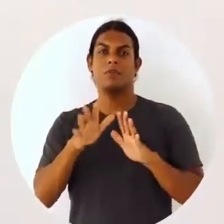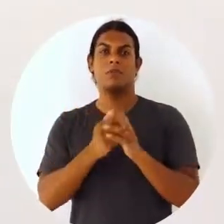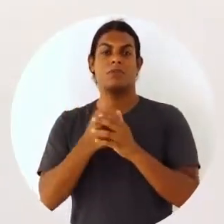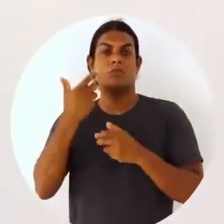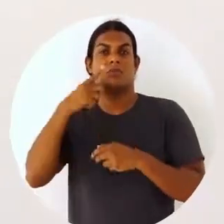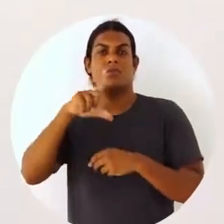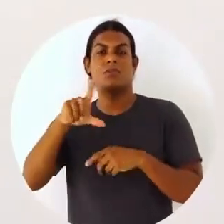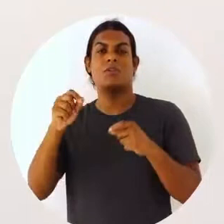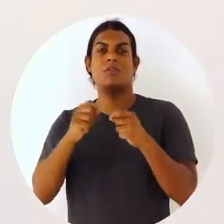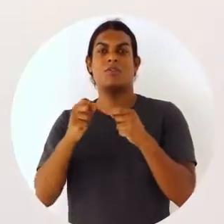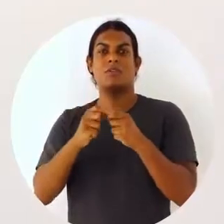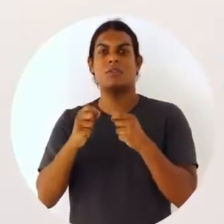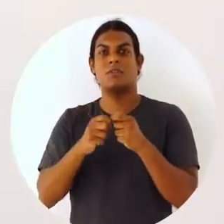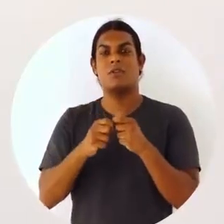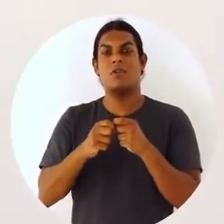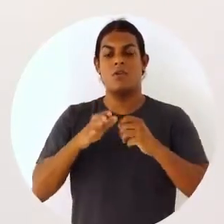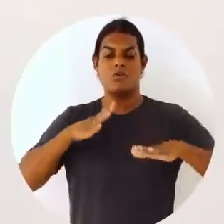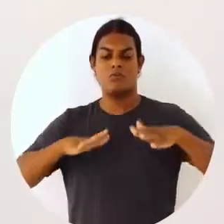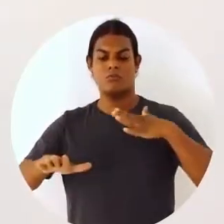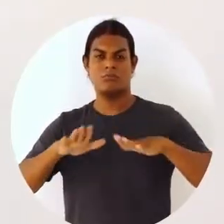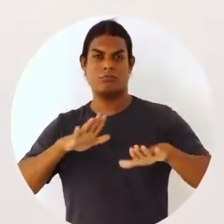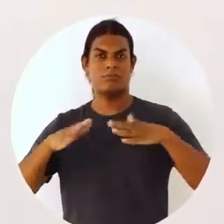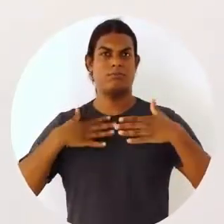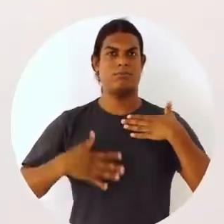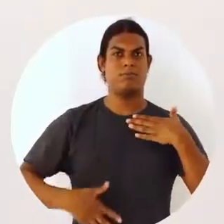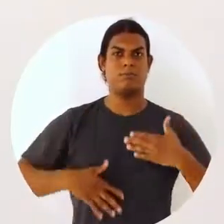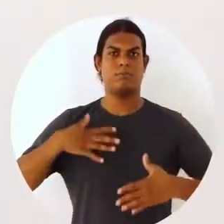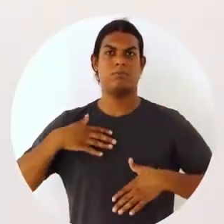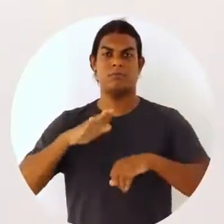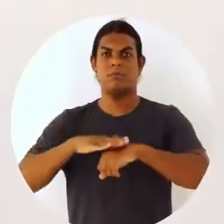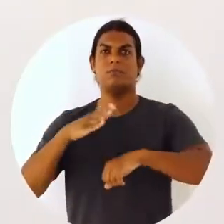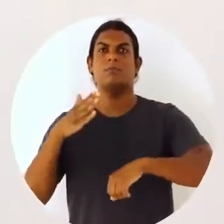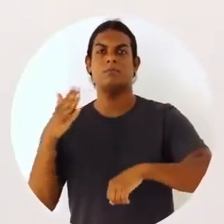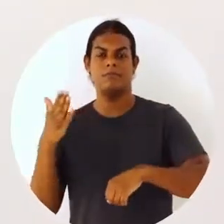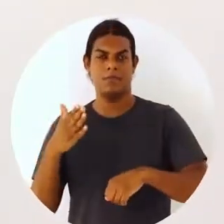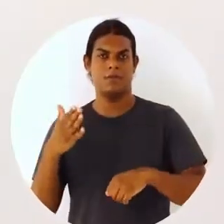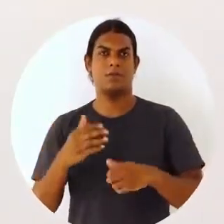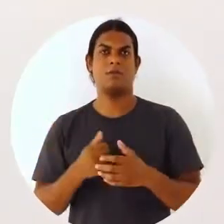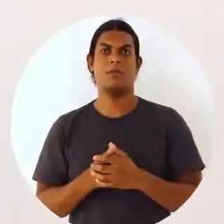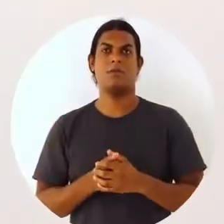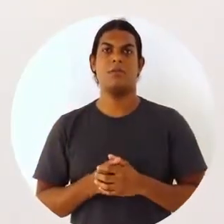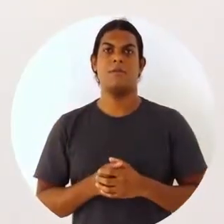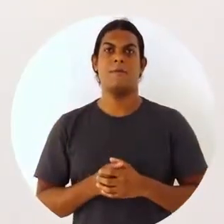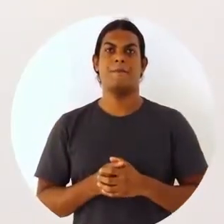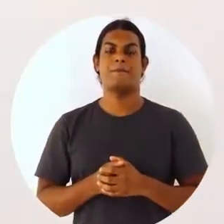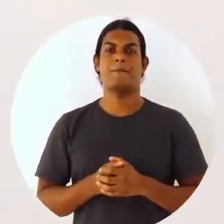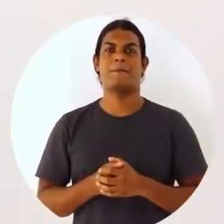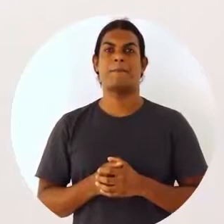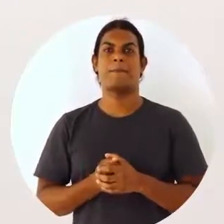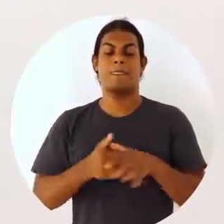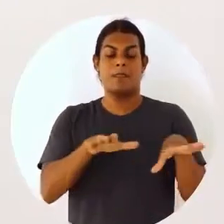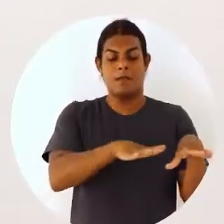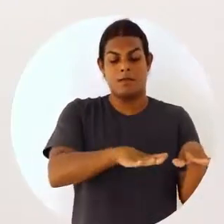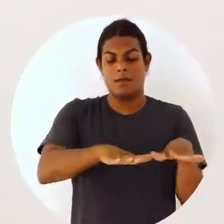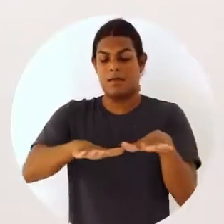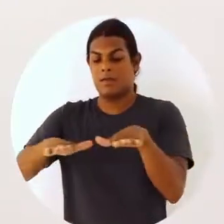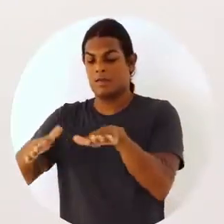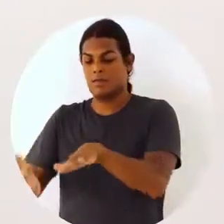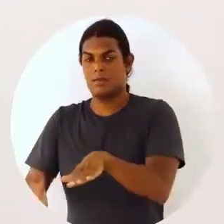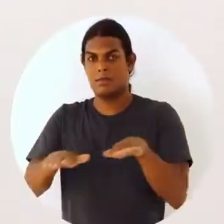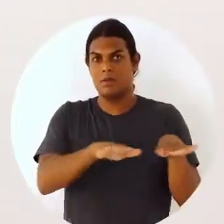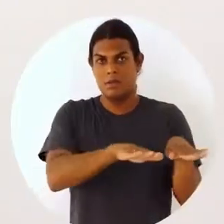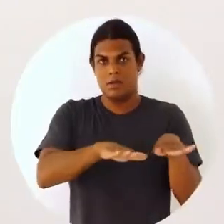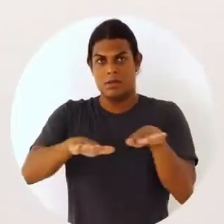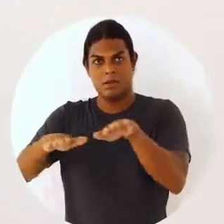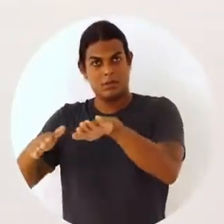tenha um movimento mais otimizado, se eu conseguir fazer com que a minha esteira de produção ela possa ter